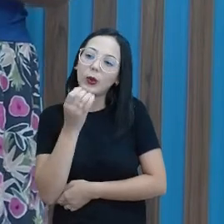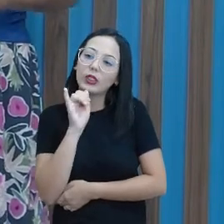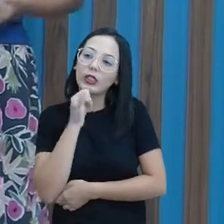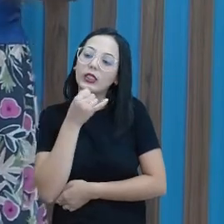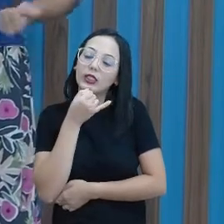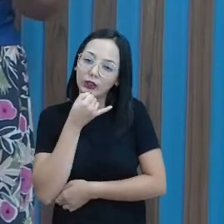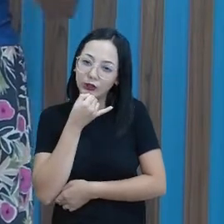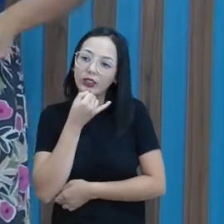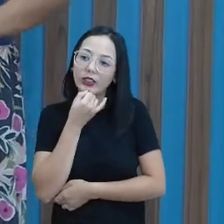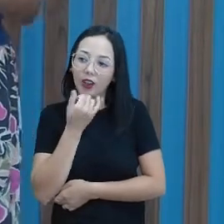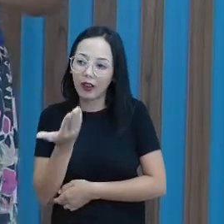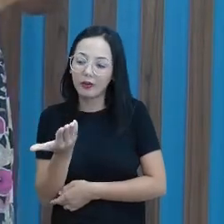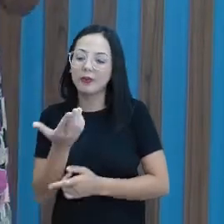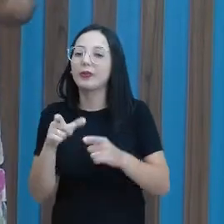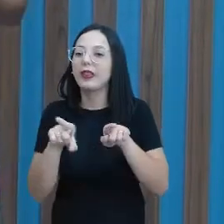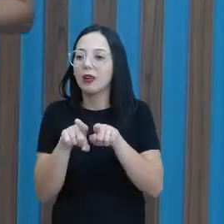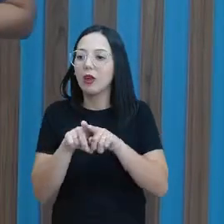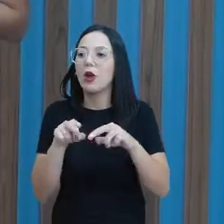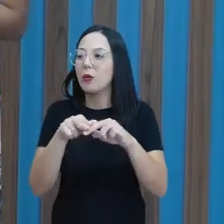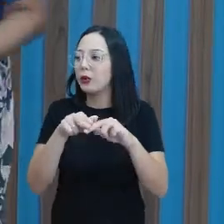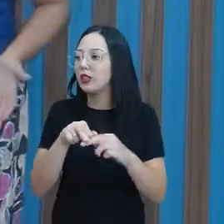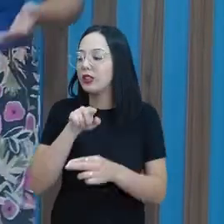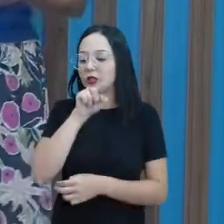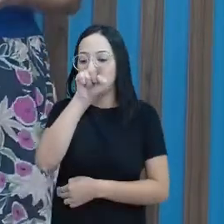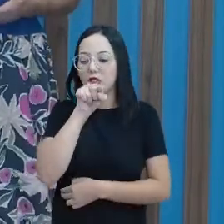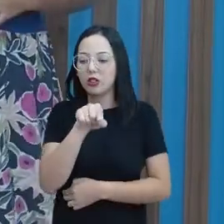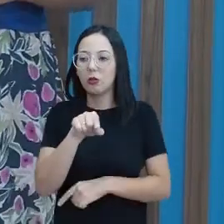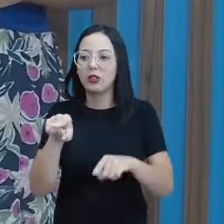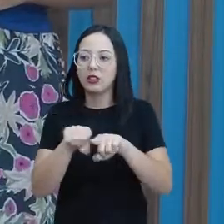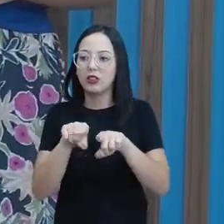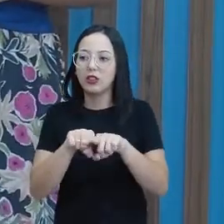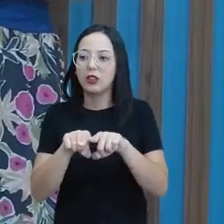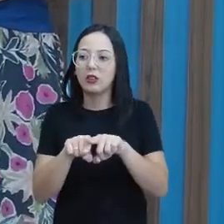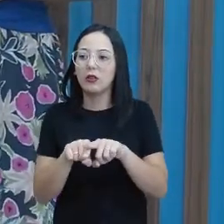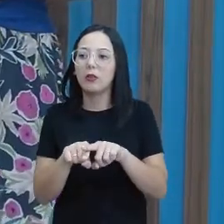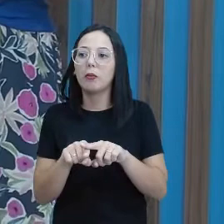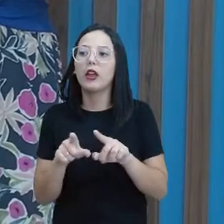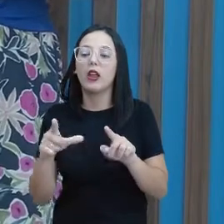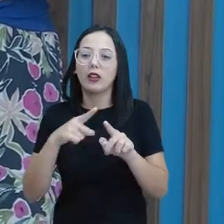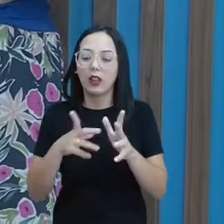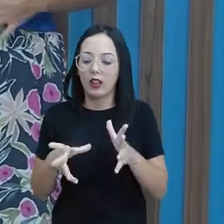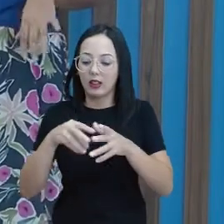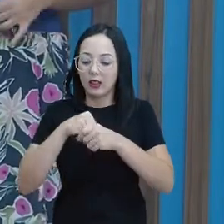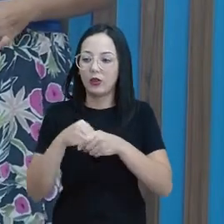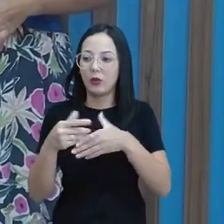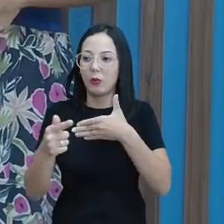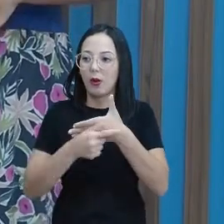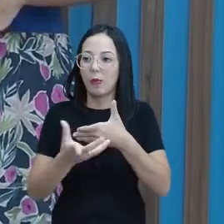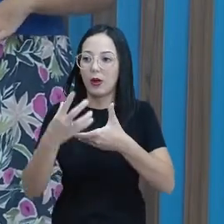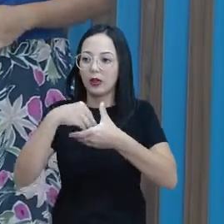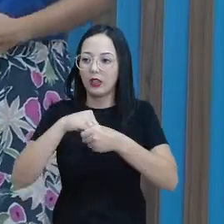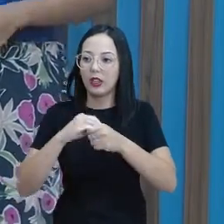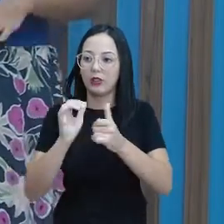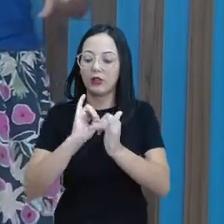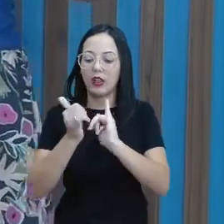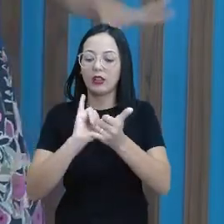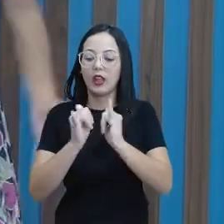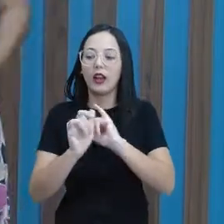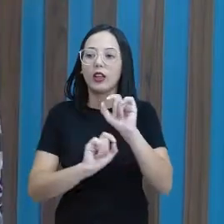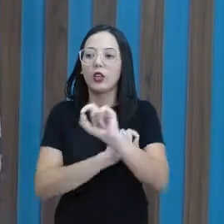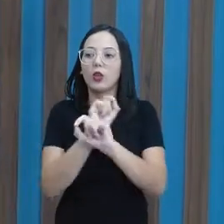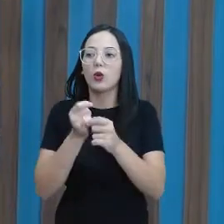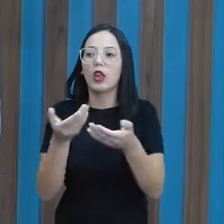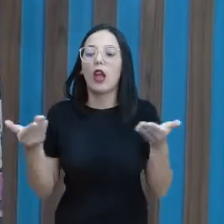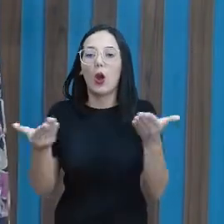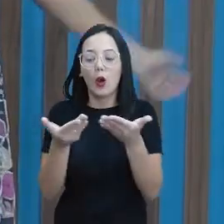triste, né? Então, a exclamação, né, assumiu esse papel nas redes de dar